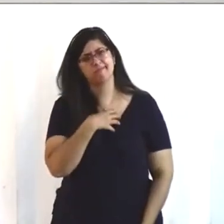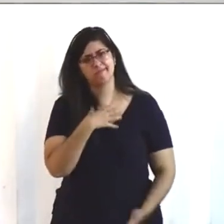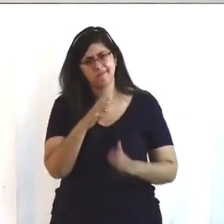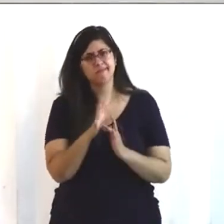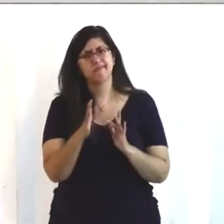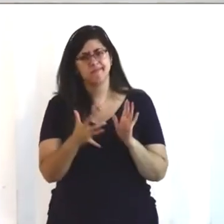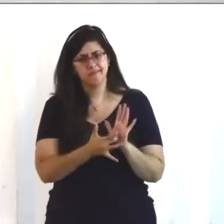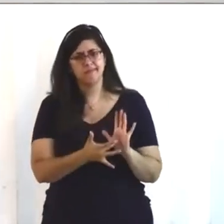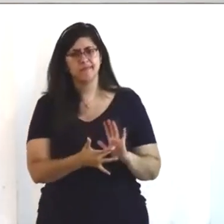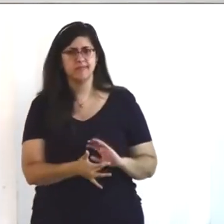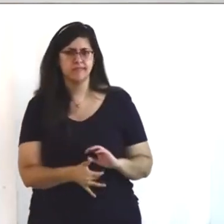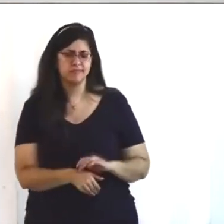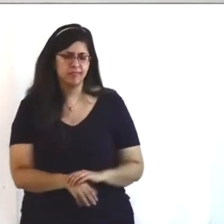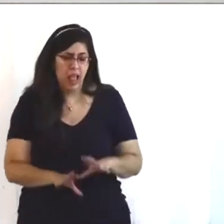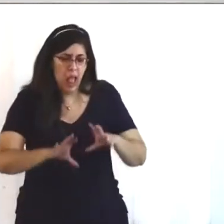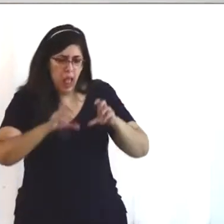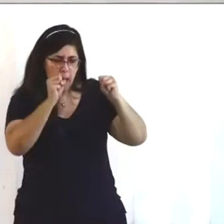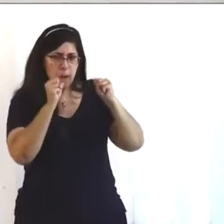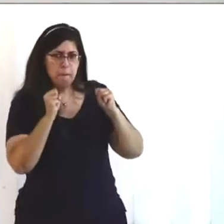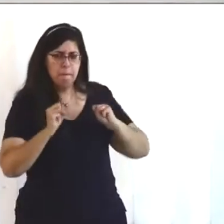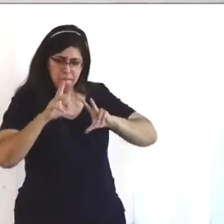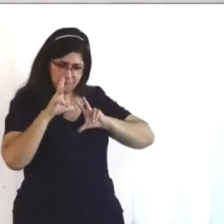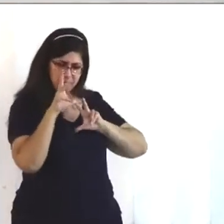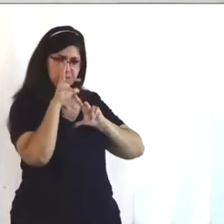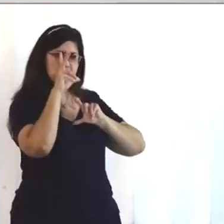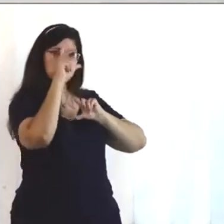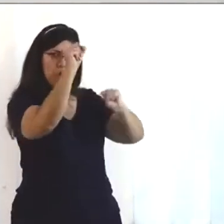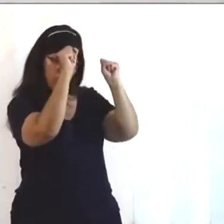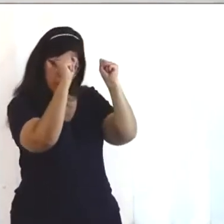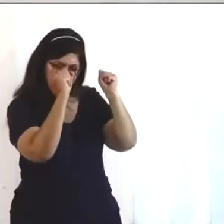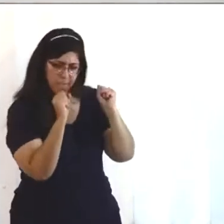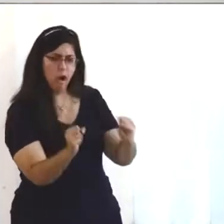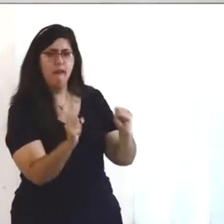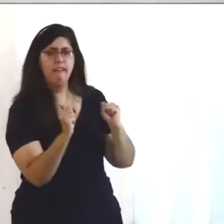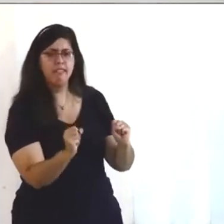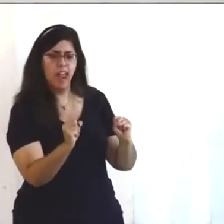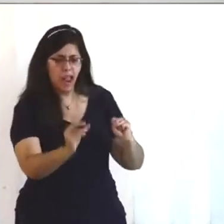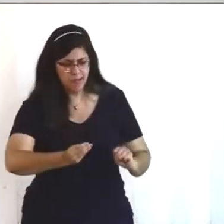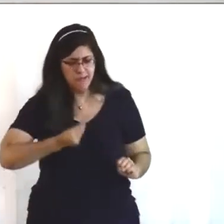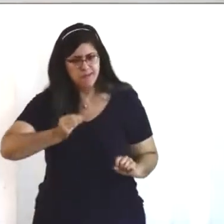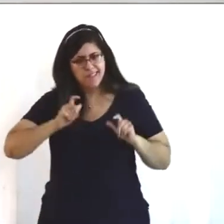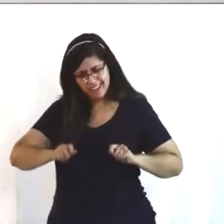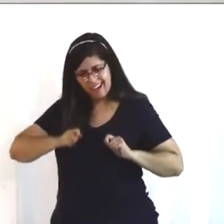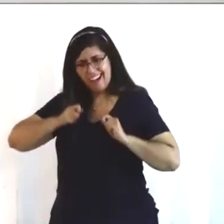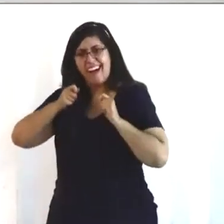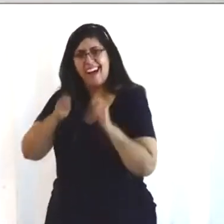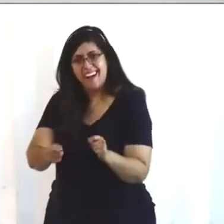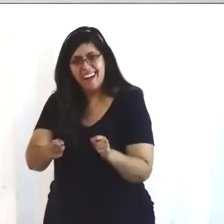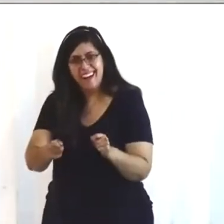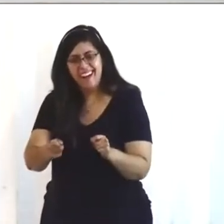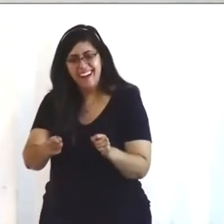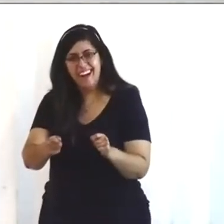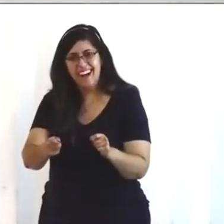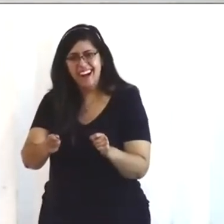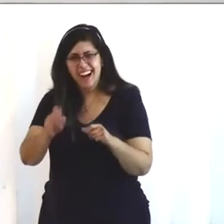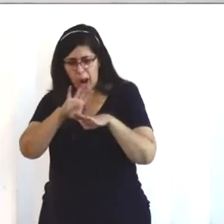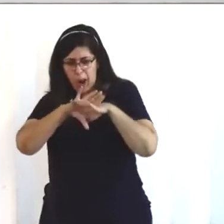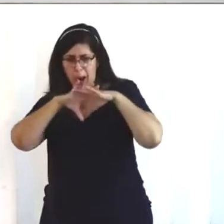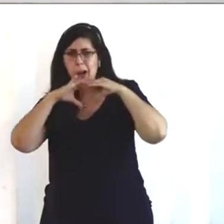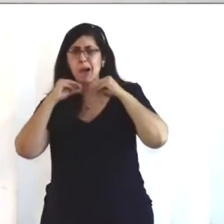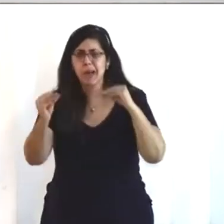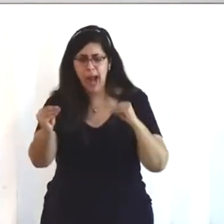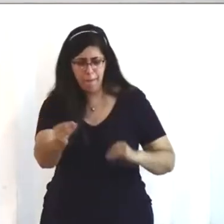a força da sua obra, o poder de dar vida, o poder de